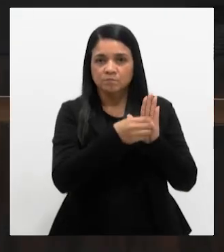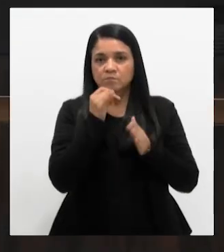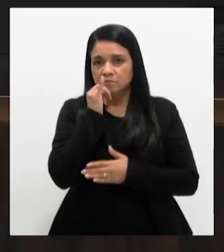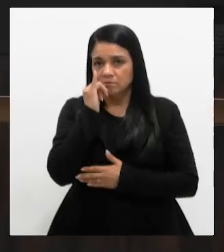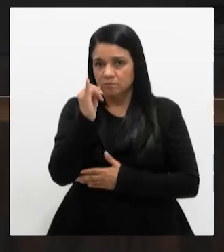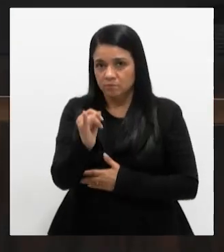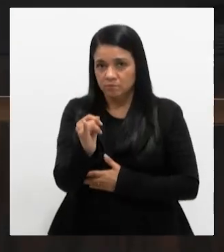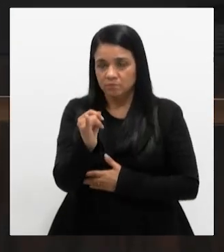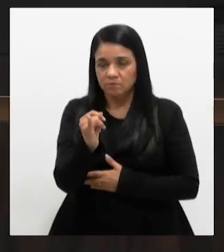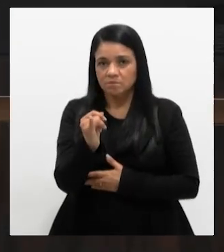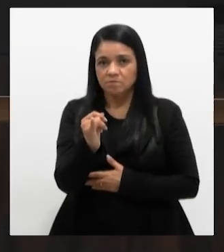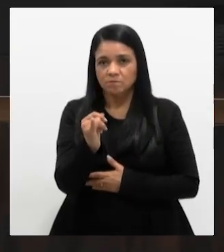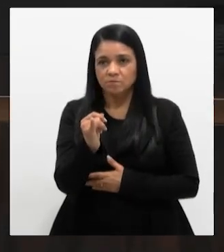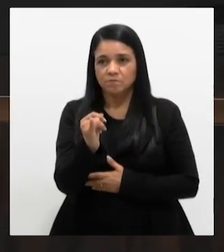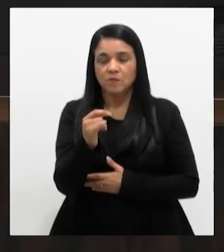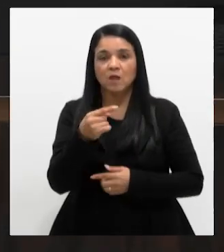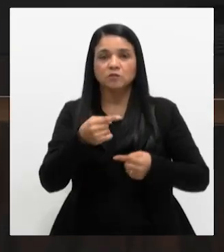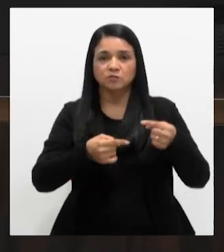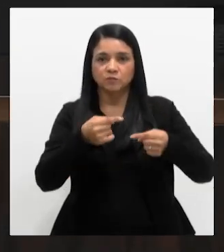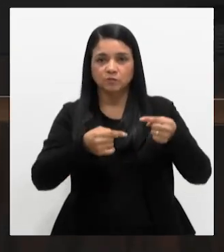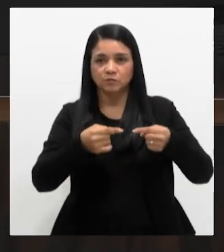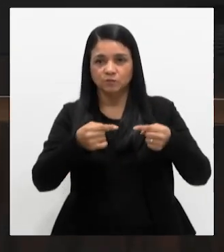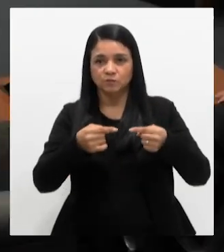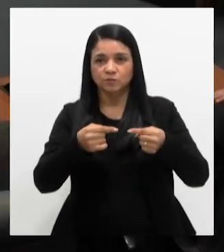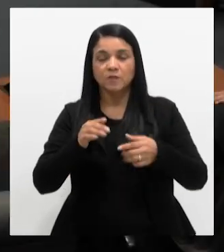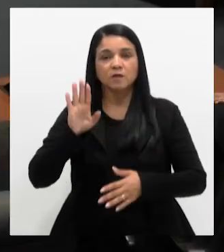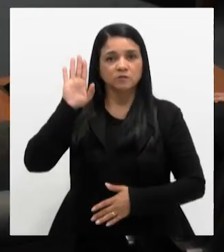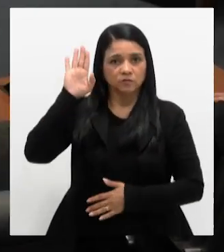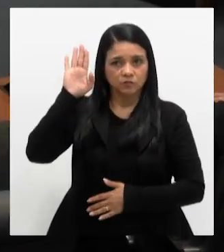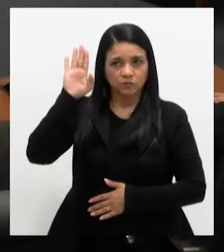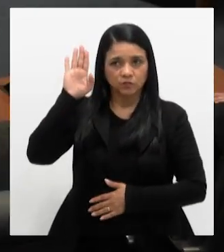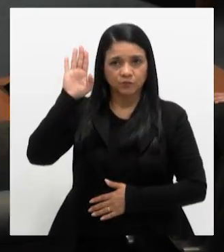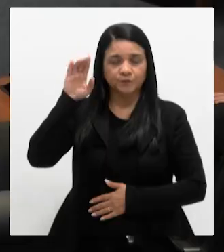emitidos, em discussão. Para discutir.